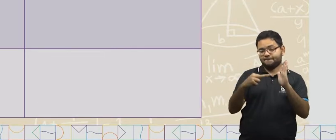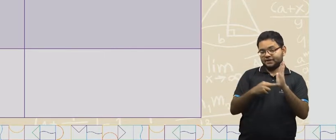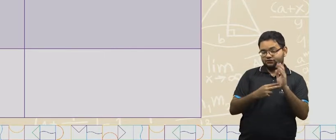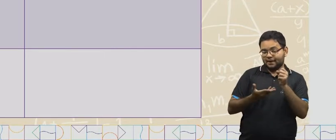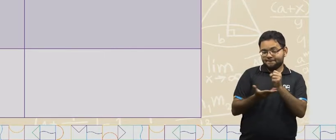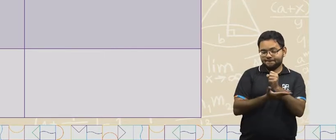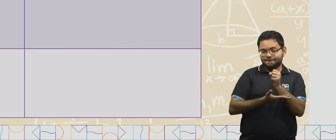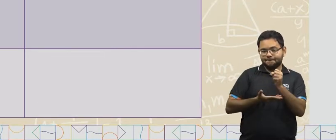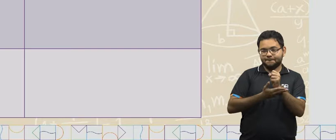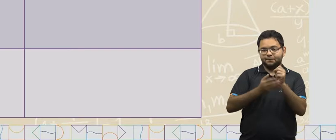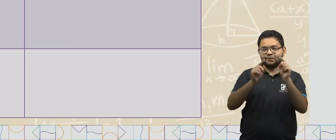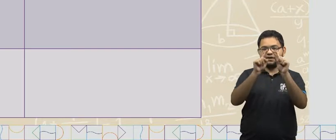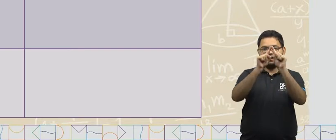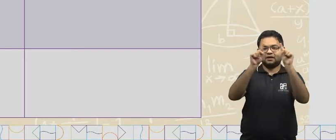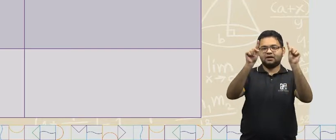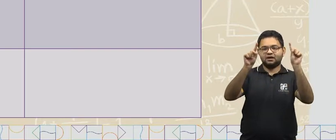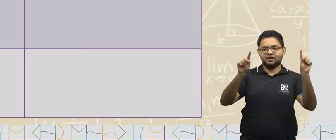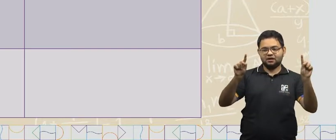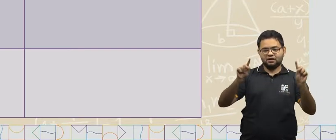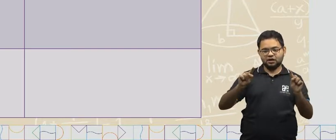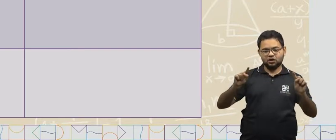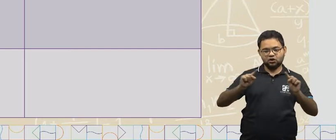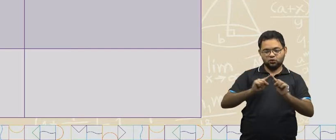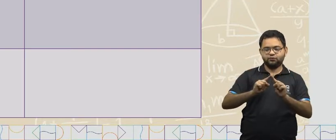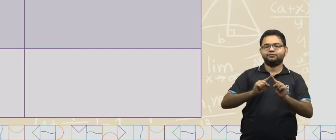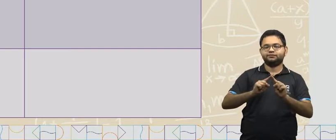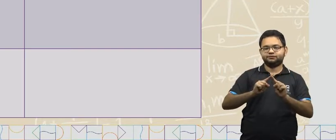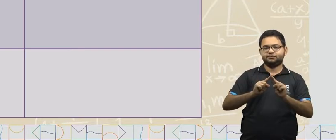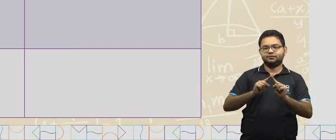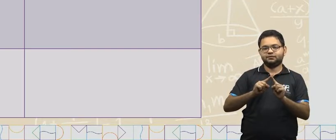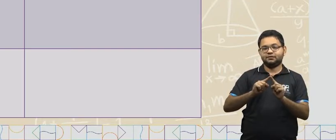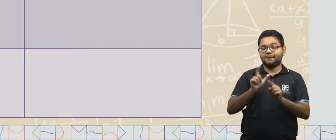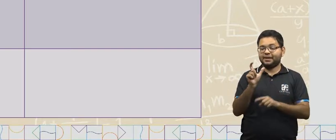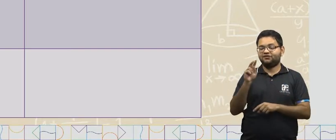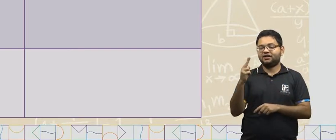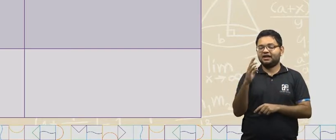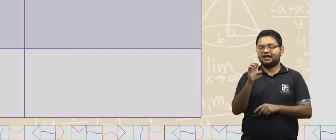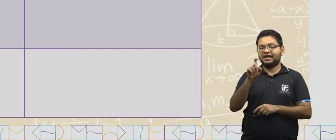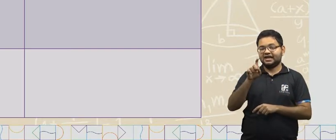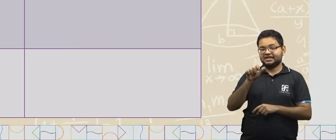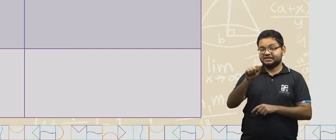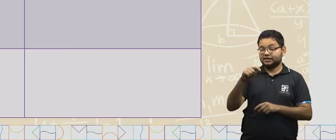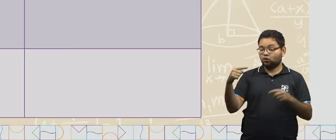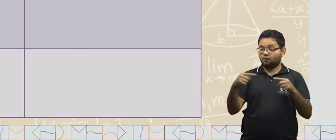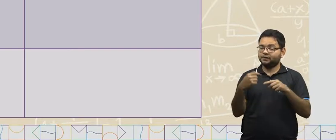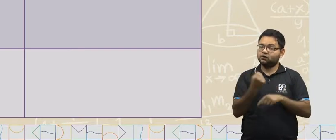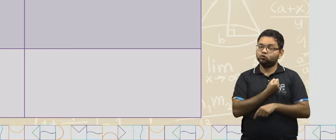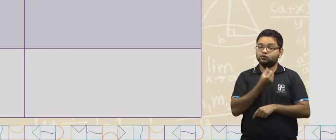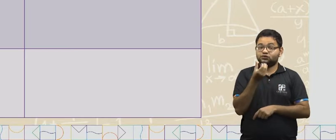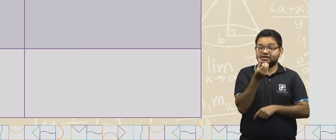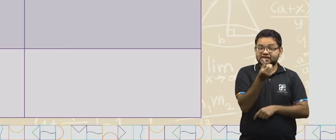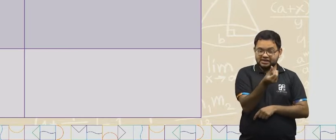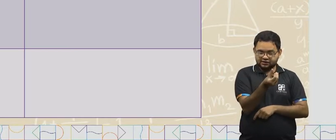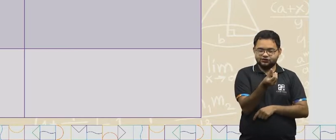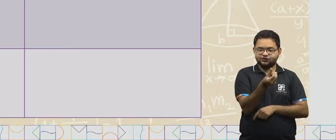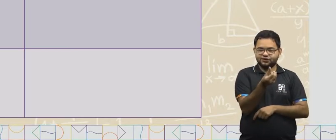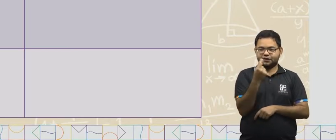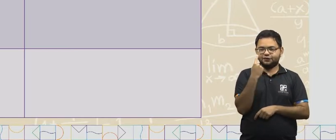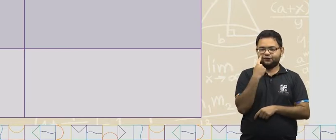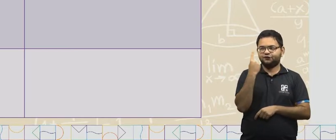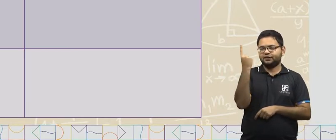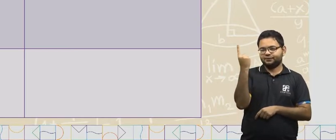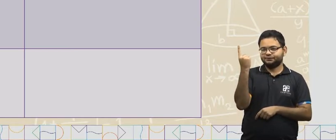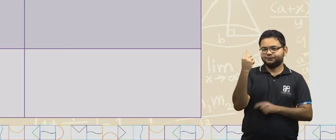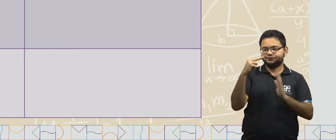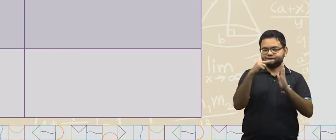A palavra hexagonal vem do número 6. As extremidades desse